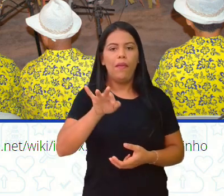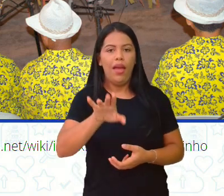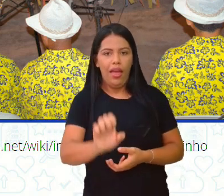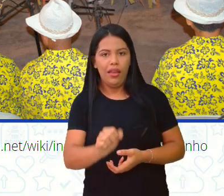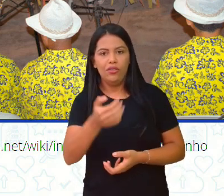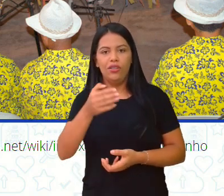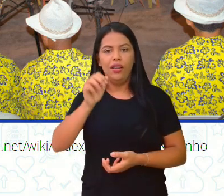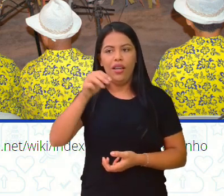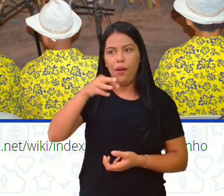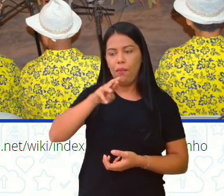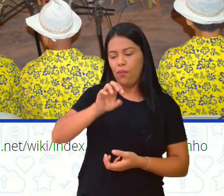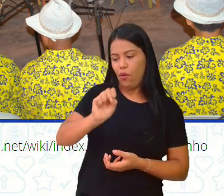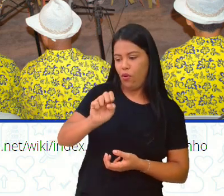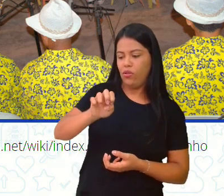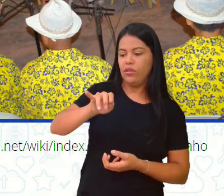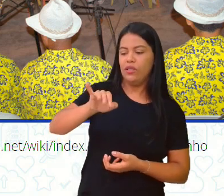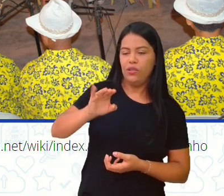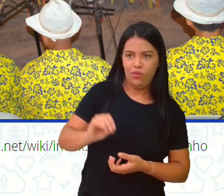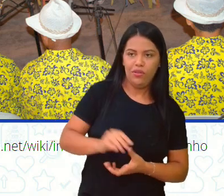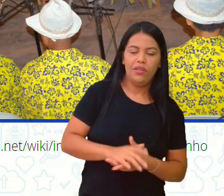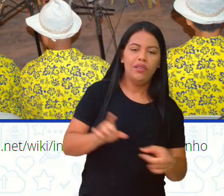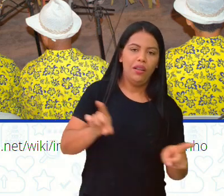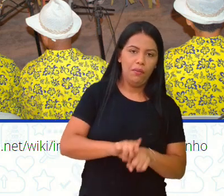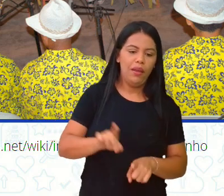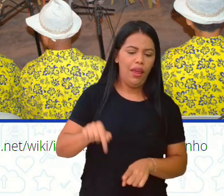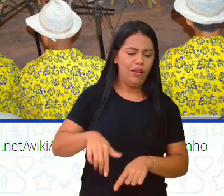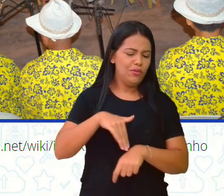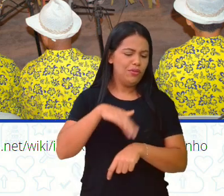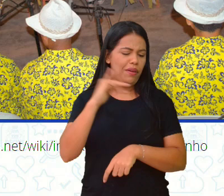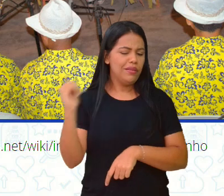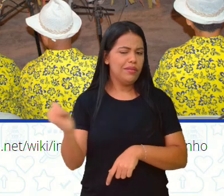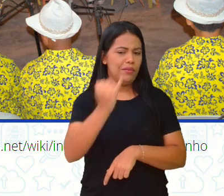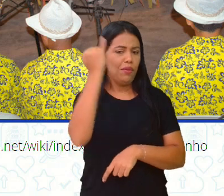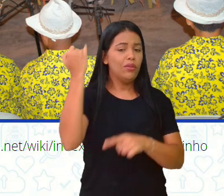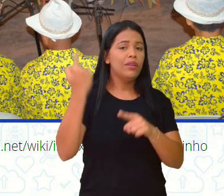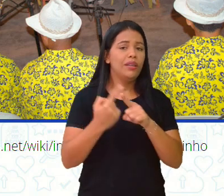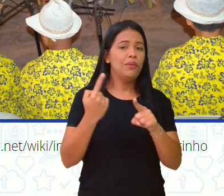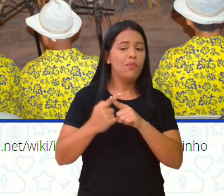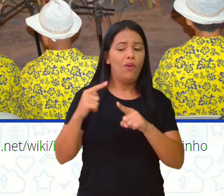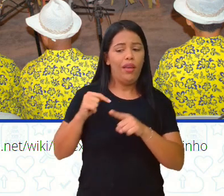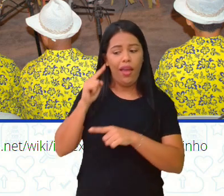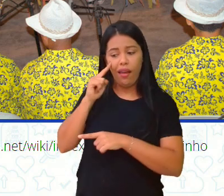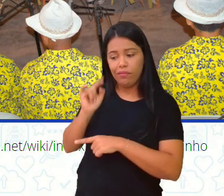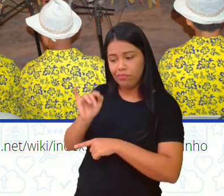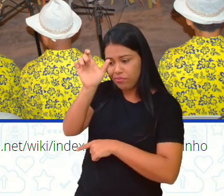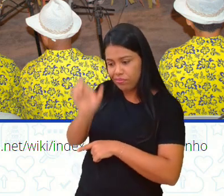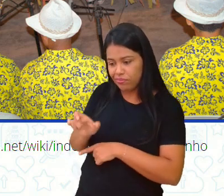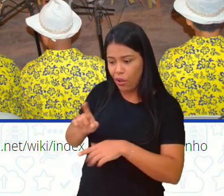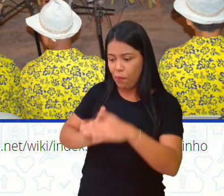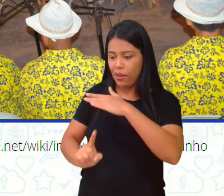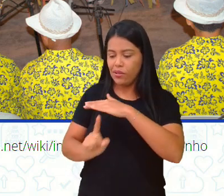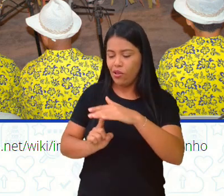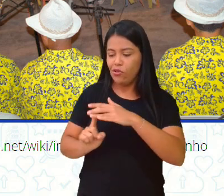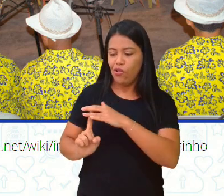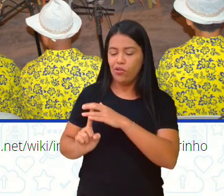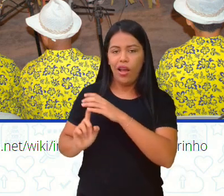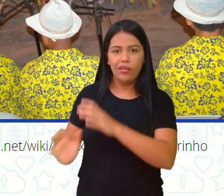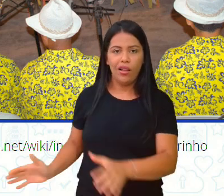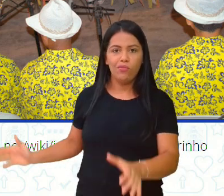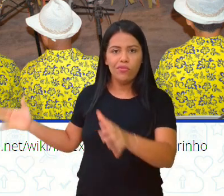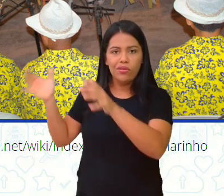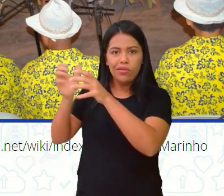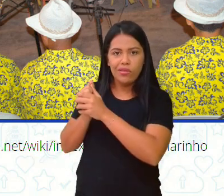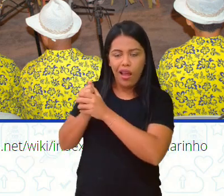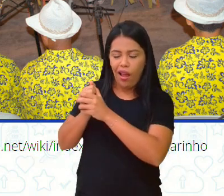Então, inclusive o mestre Ambrósio é um dos mais importantes, justamente porque ele é a figura que sai de um saco cheio de máscaras